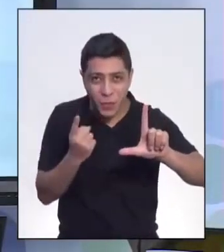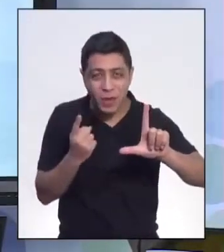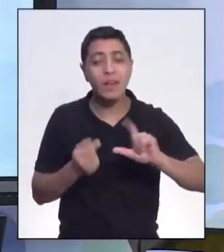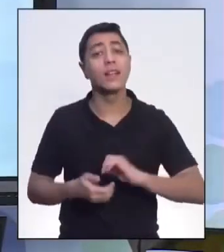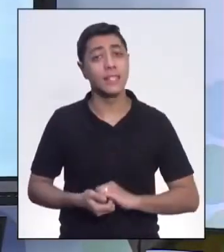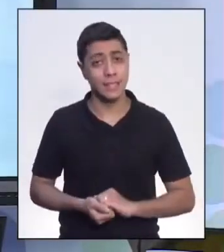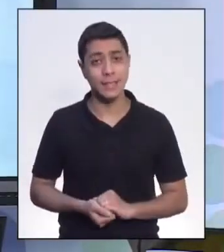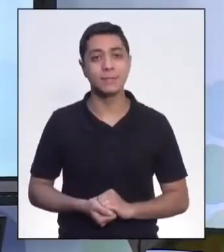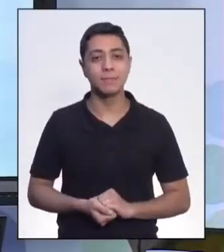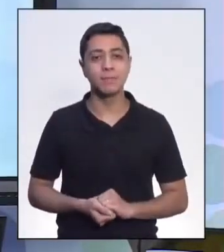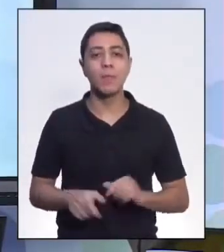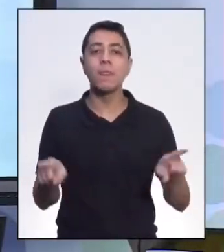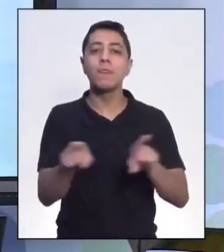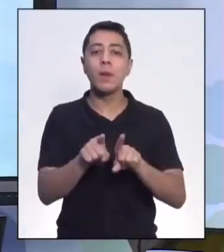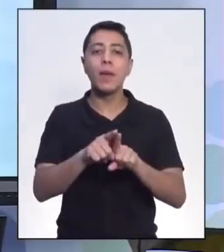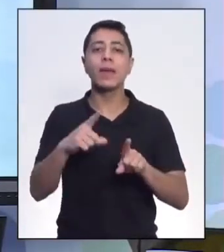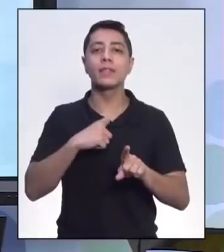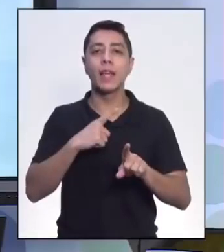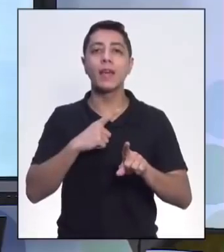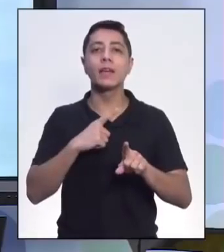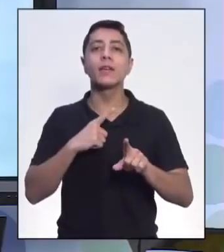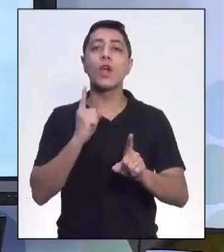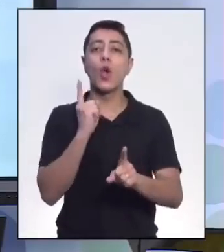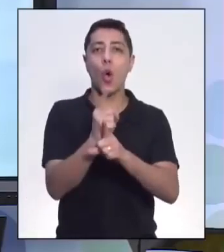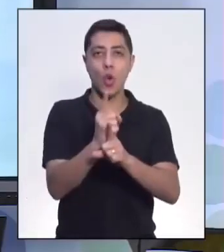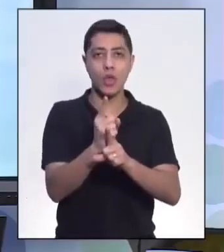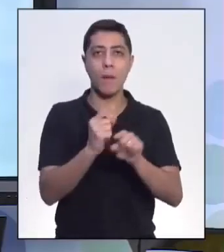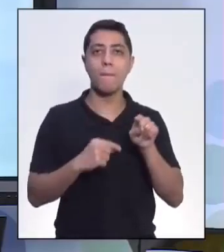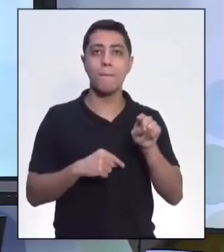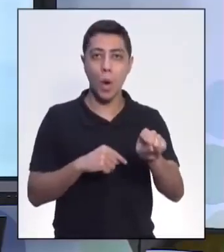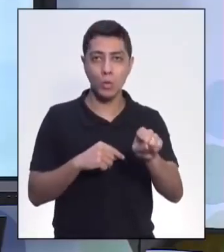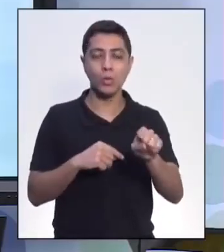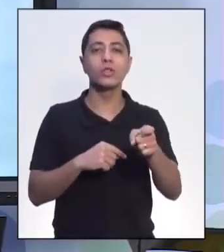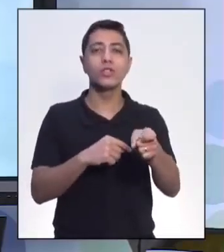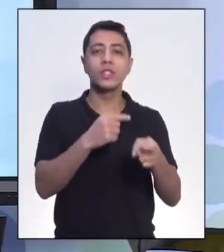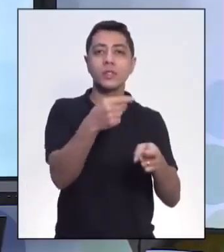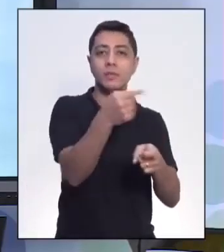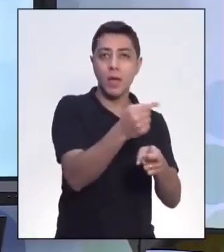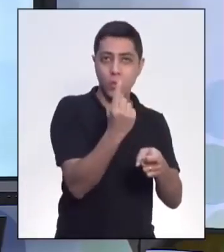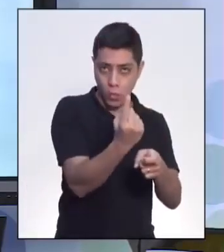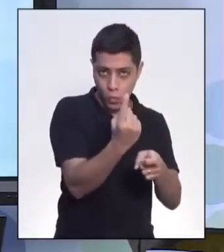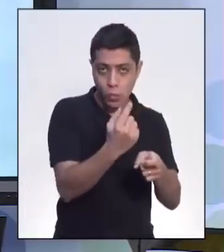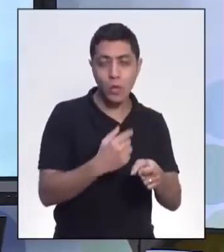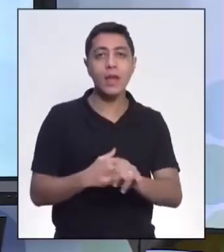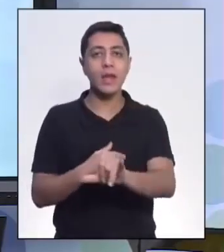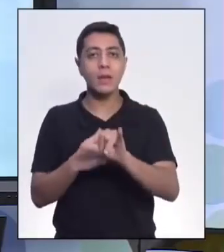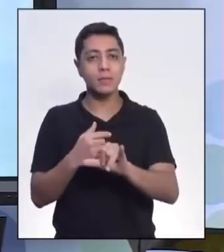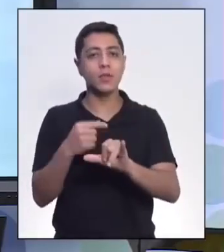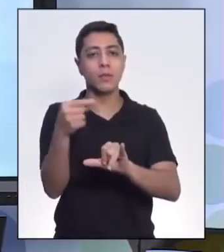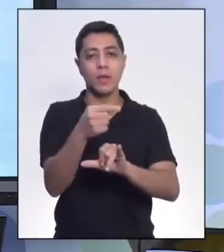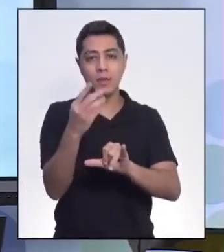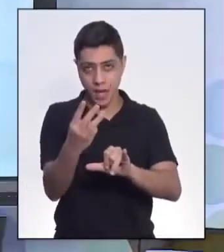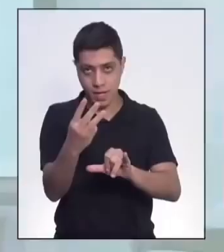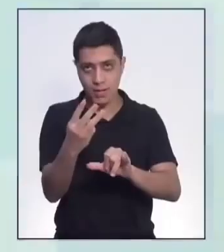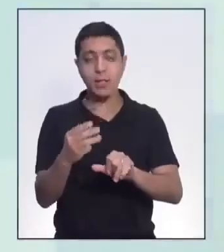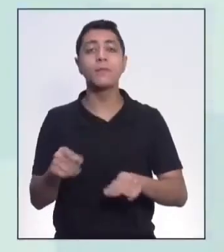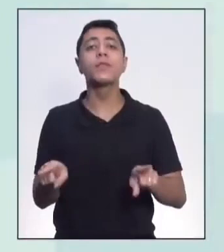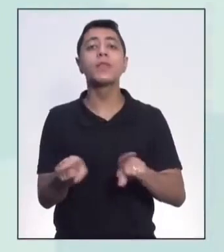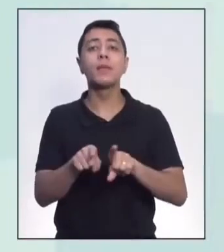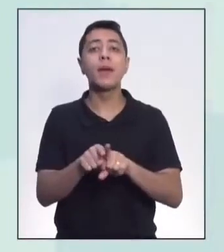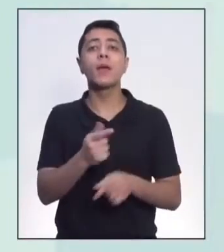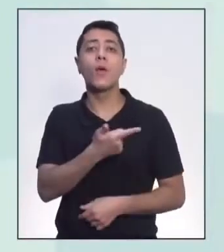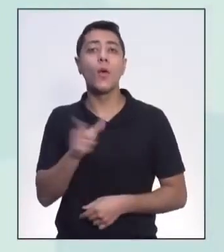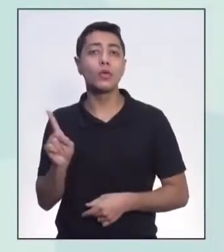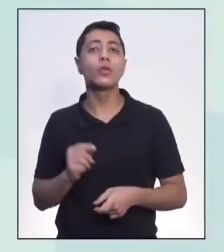ele marcadinho de verde aqui, ó. O menos 1 do x com menos 3 do y e 2 do x e 0 do y. Esses